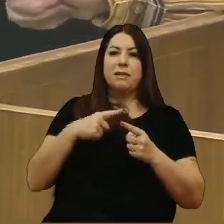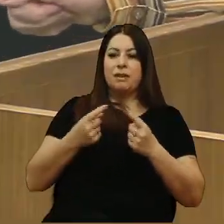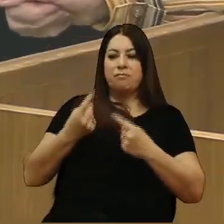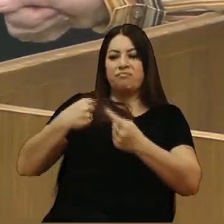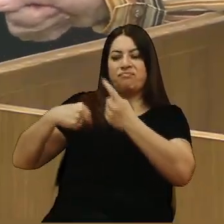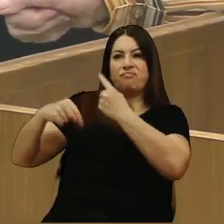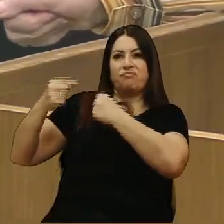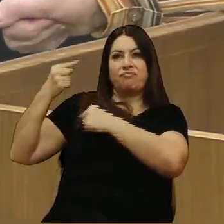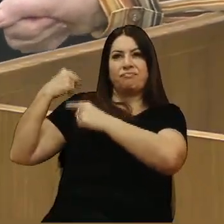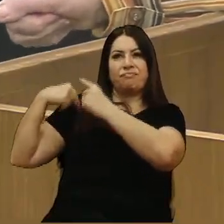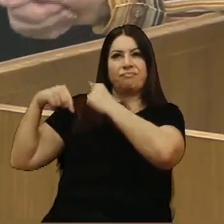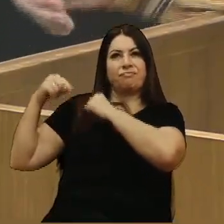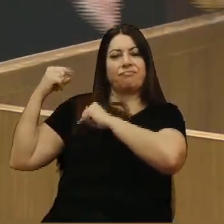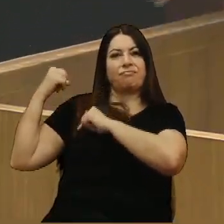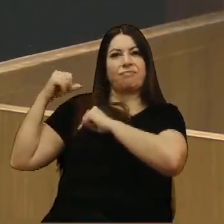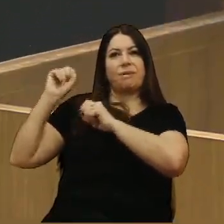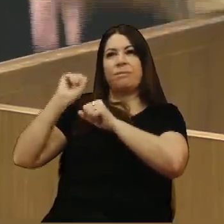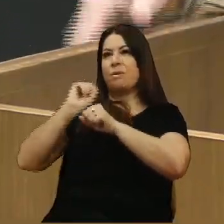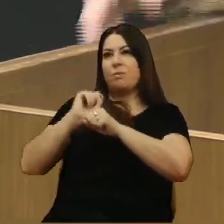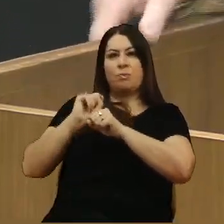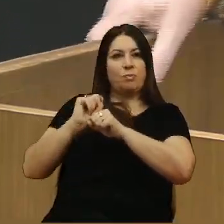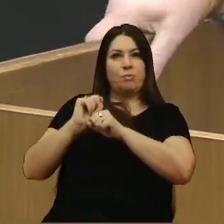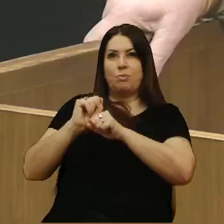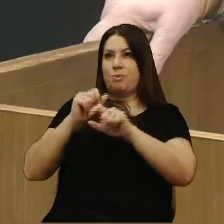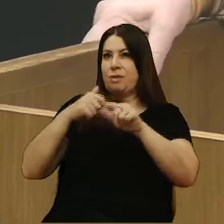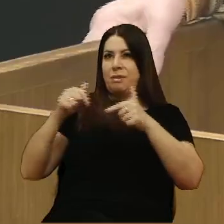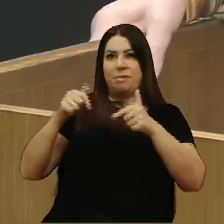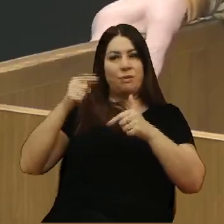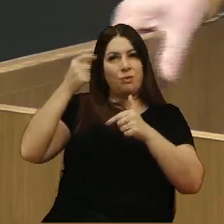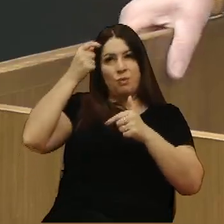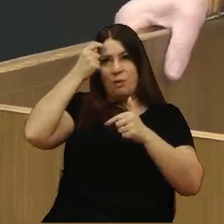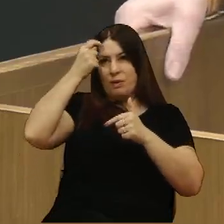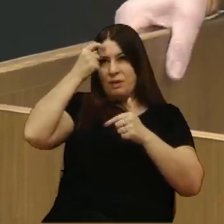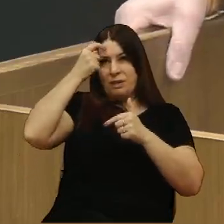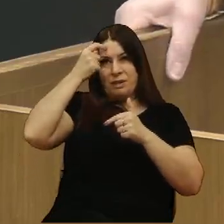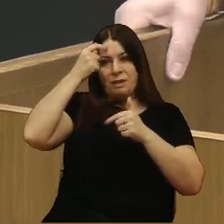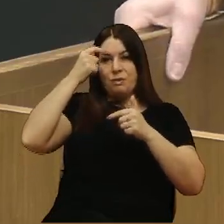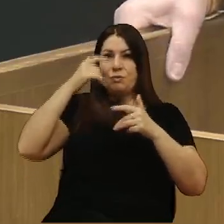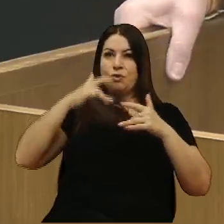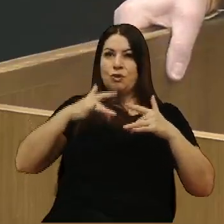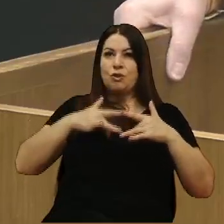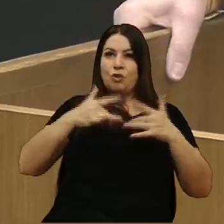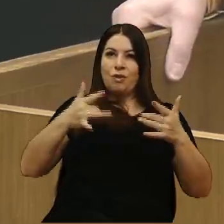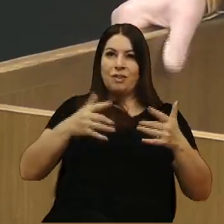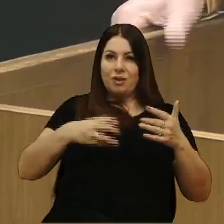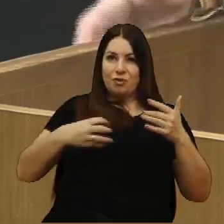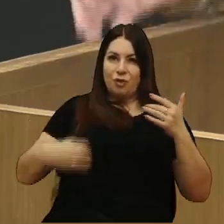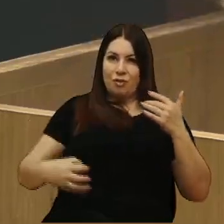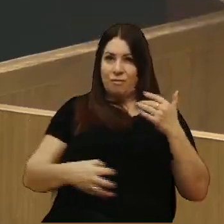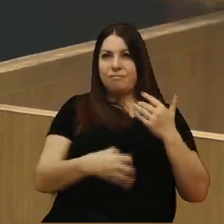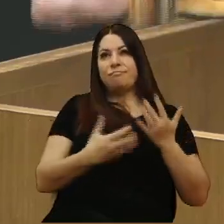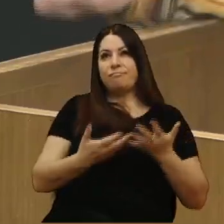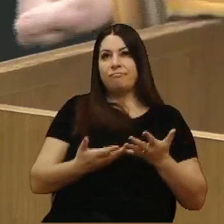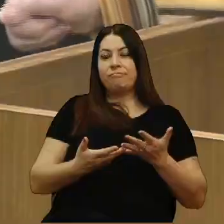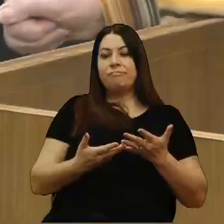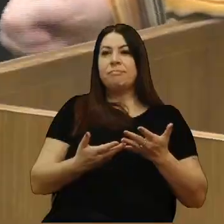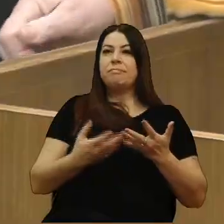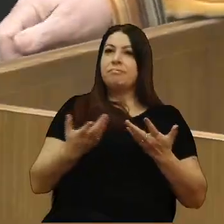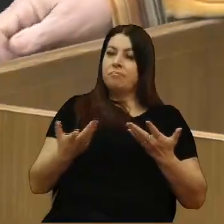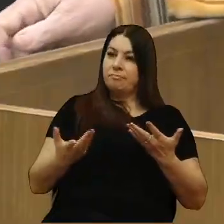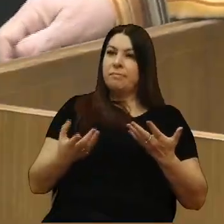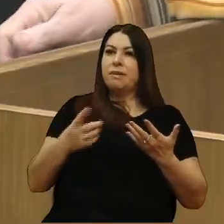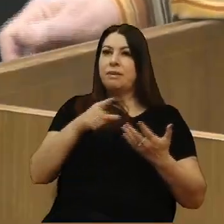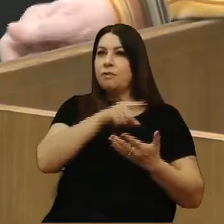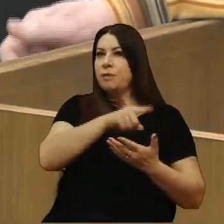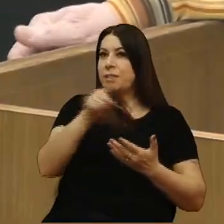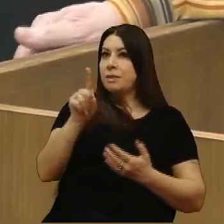retrocesso muito grande no trabalho de conscientização de doação de órgãos. Então,